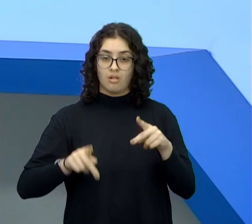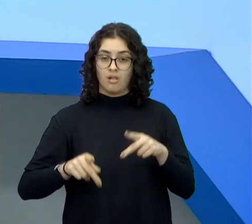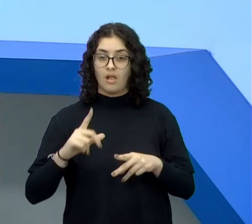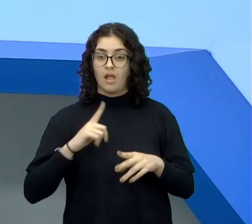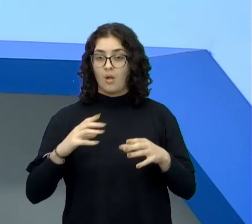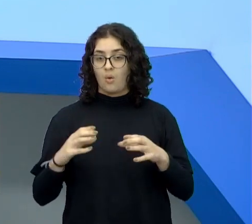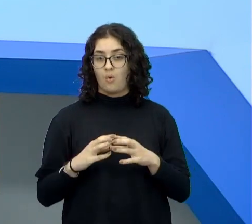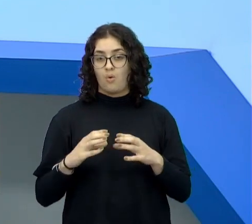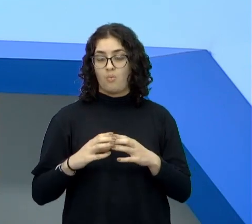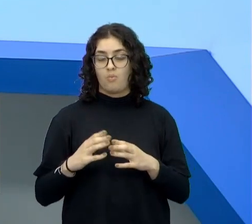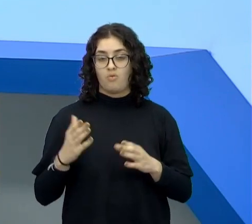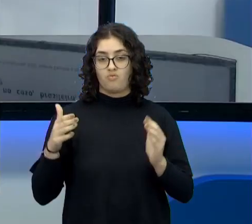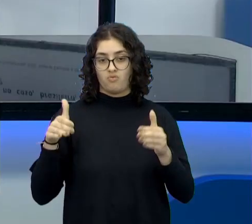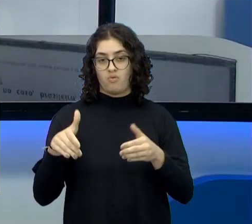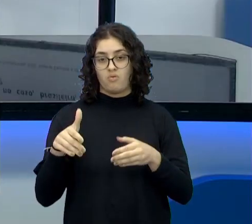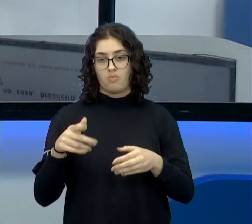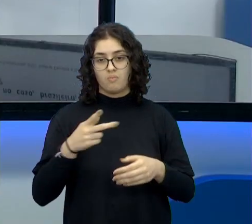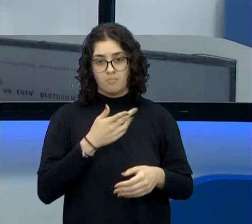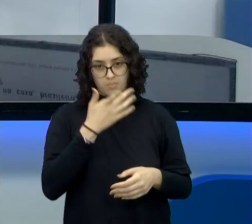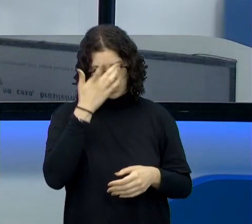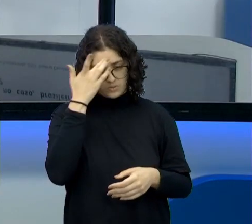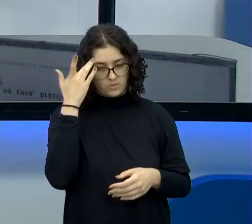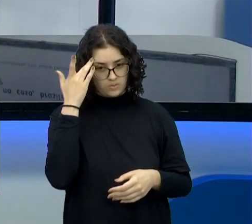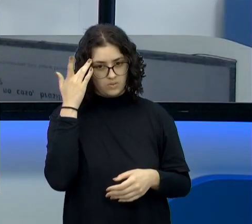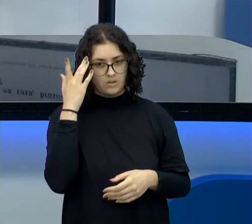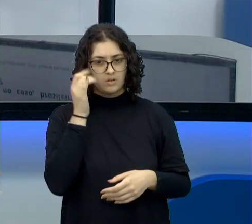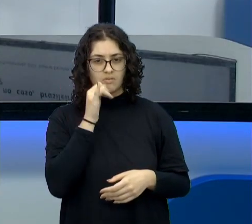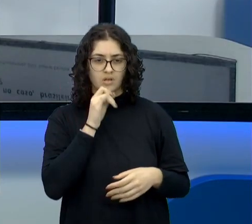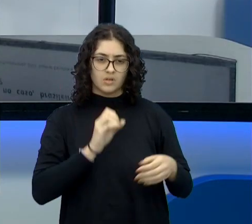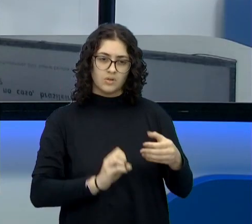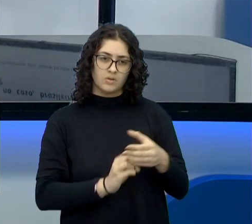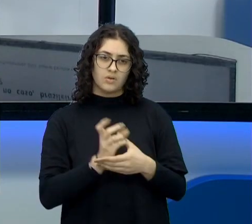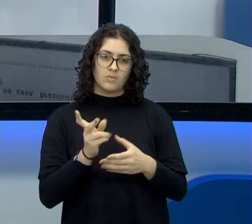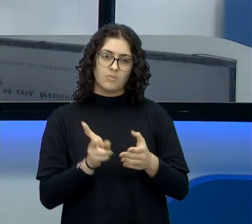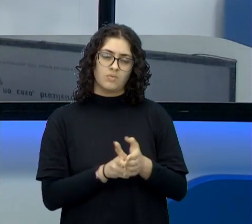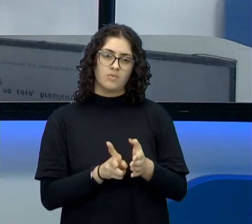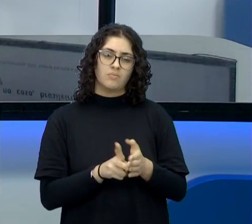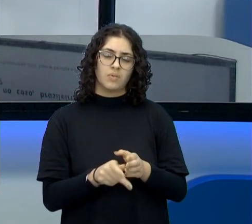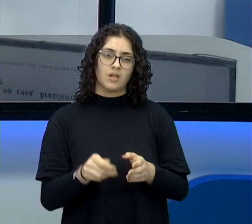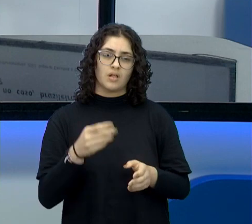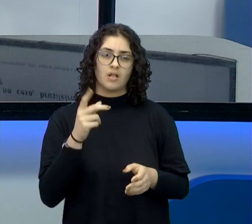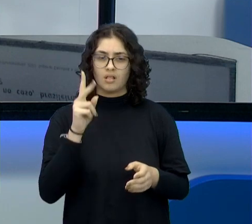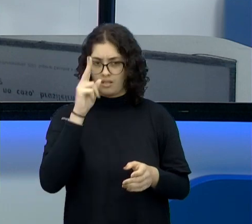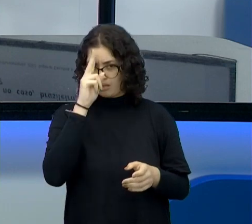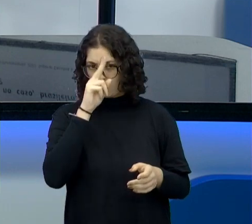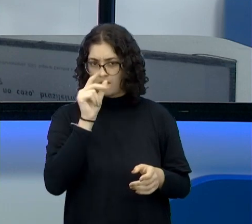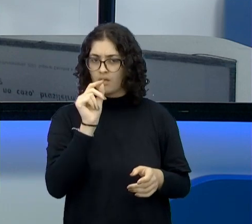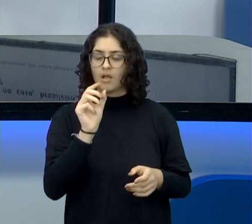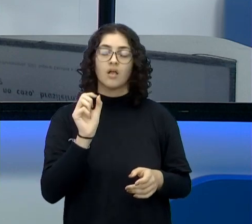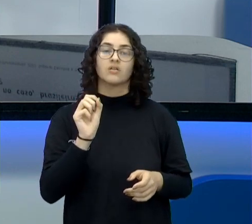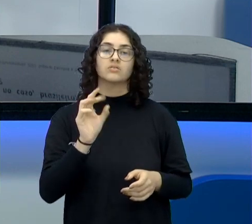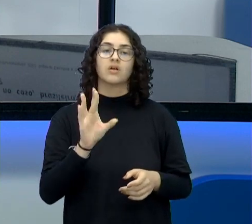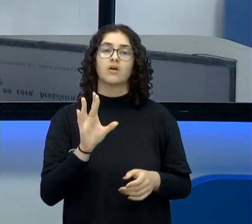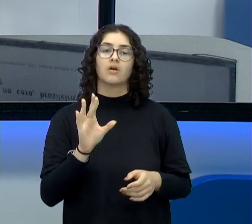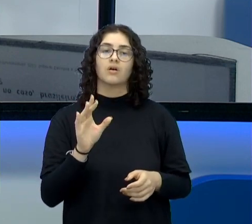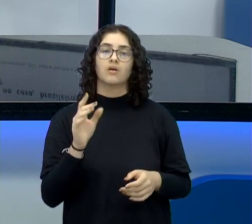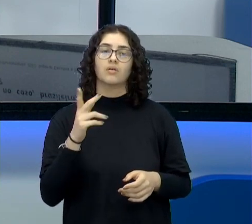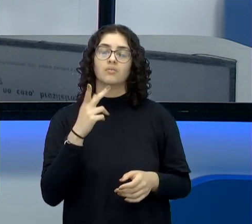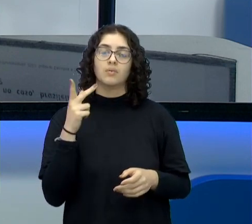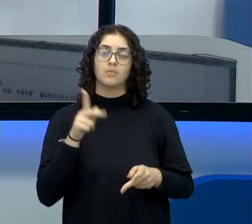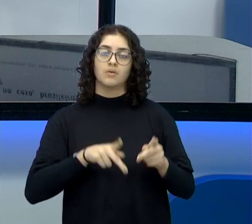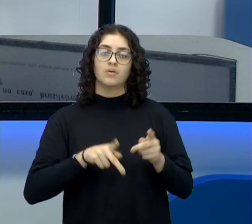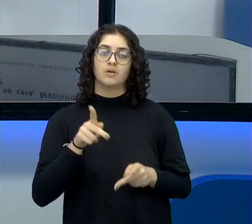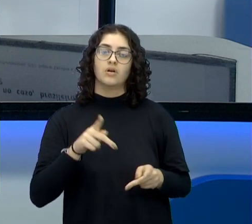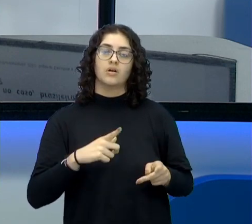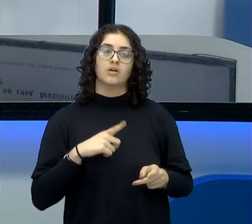de um grupo de pessoas. Então, quando ela surge na Grécia Antiga, a gente tem que lembrar que é apenas uma minoria da população que